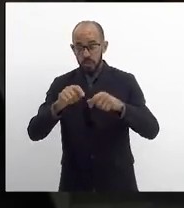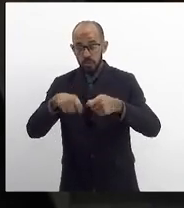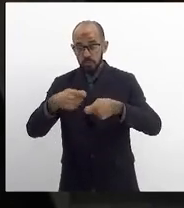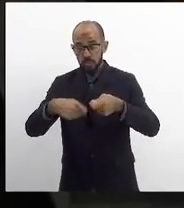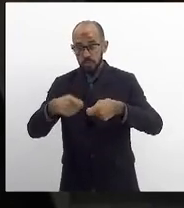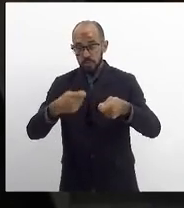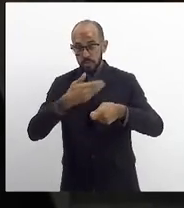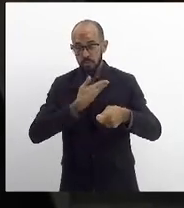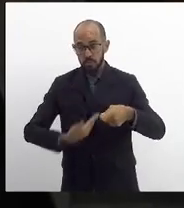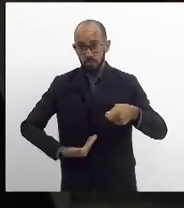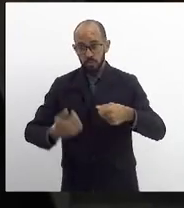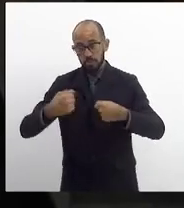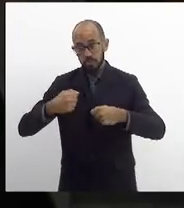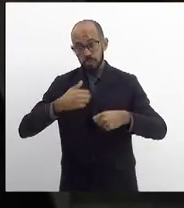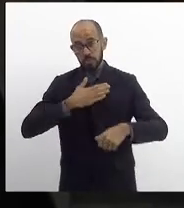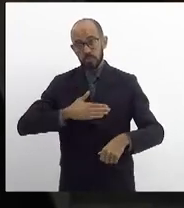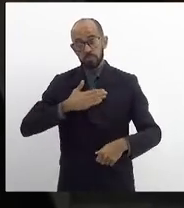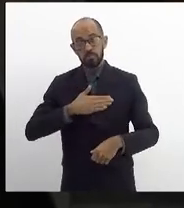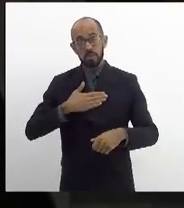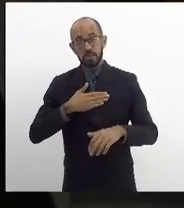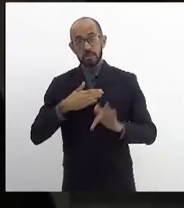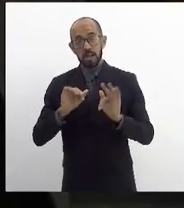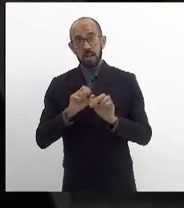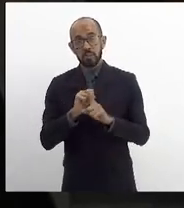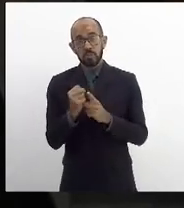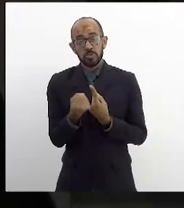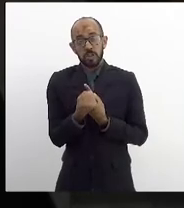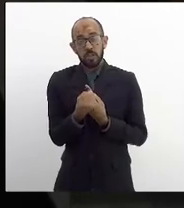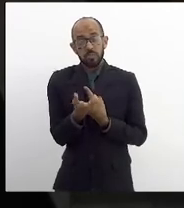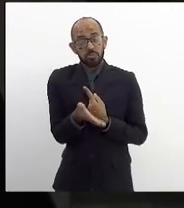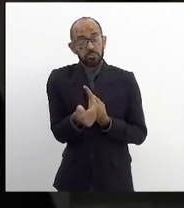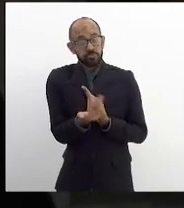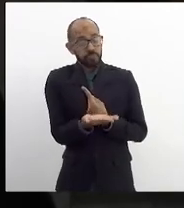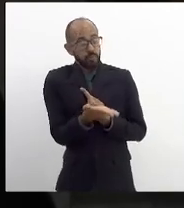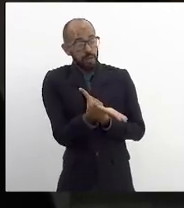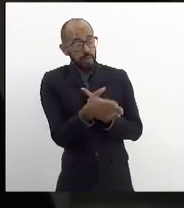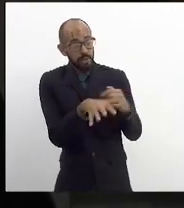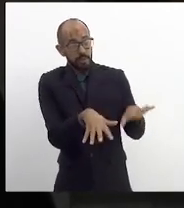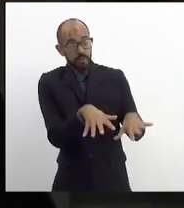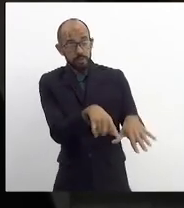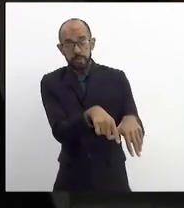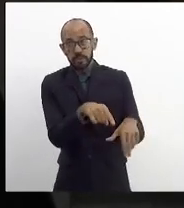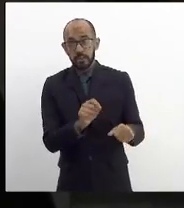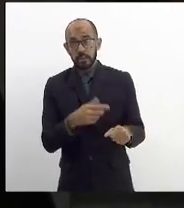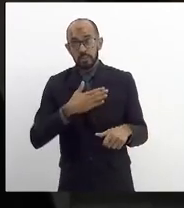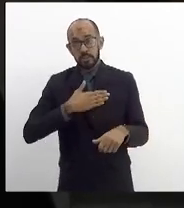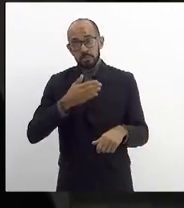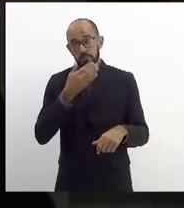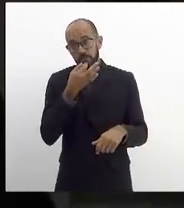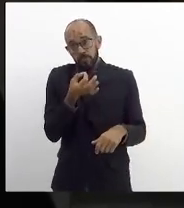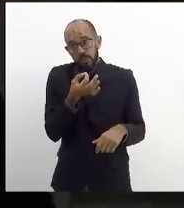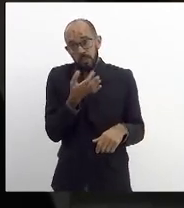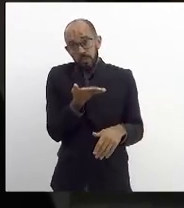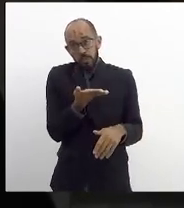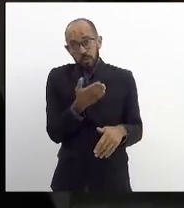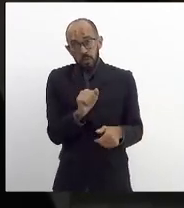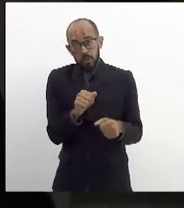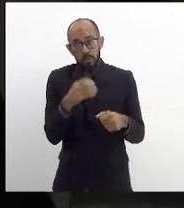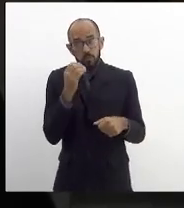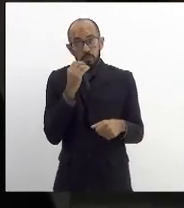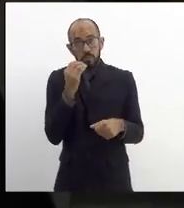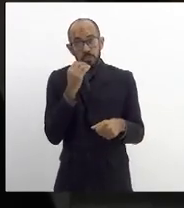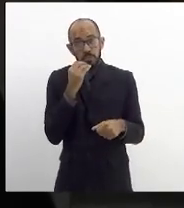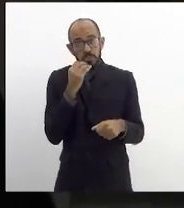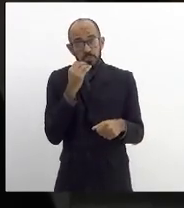o bem-estar social então é transplante essa ótica que essa medida no meu entendimento poderia